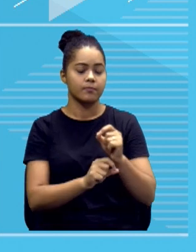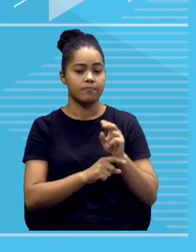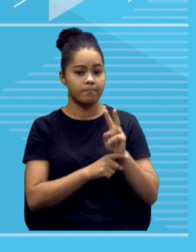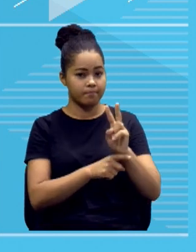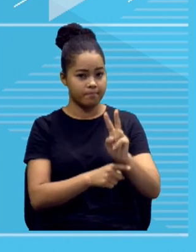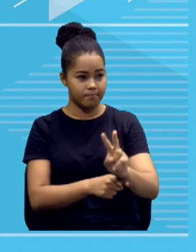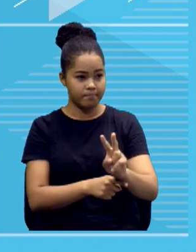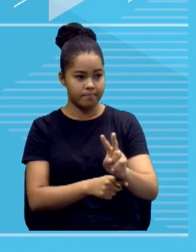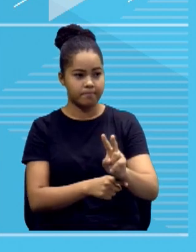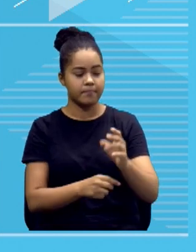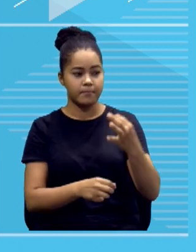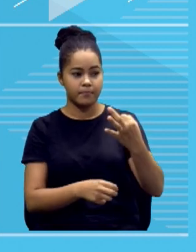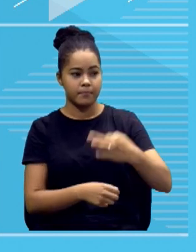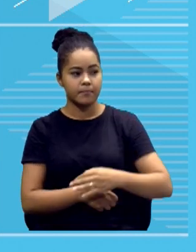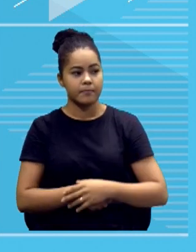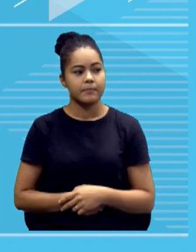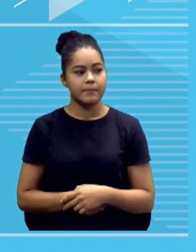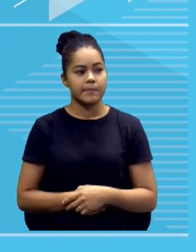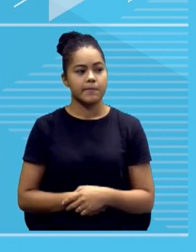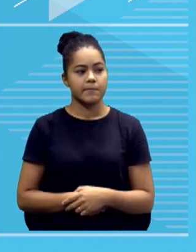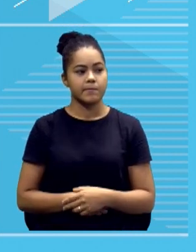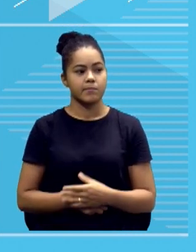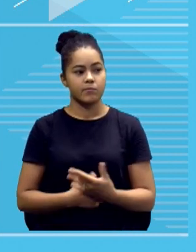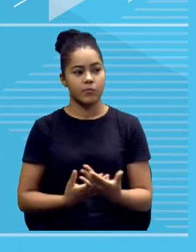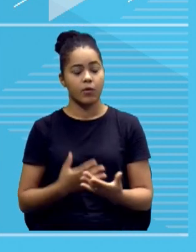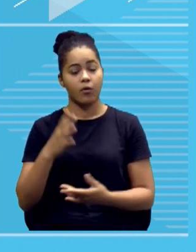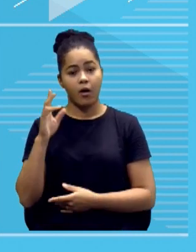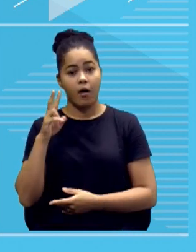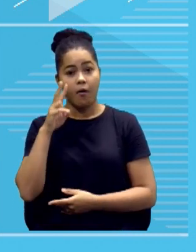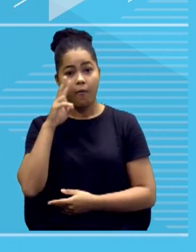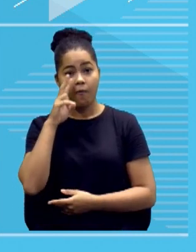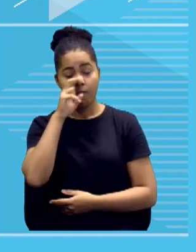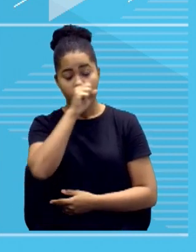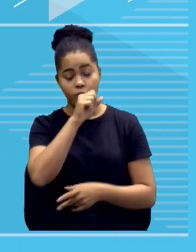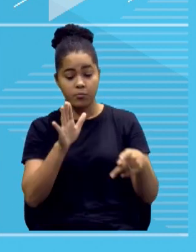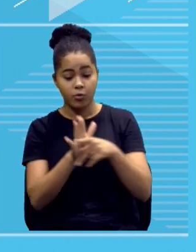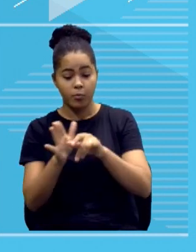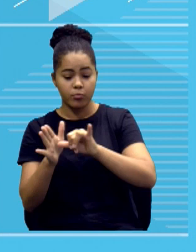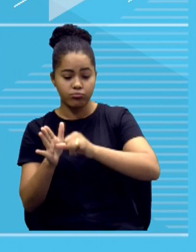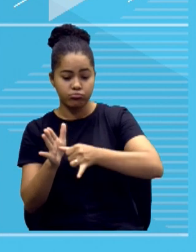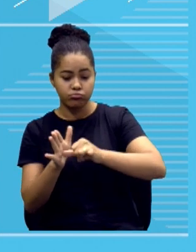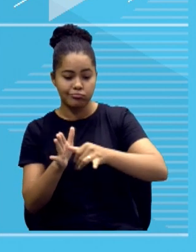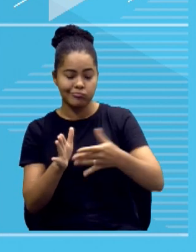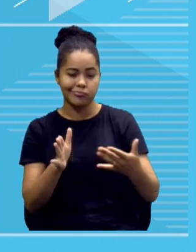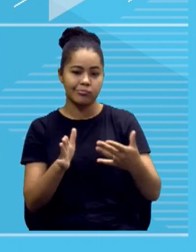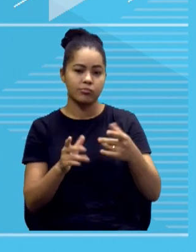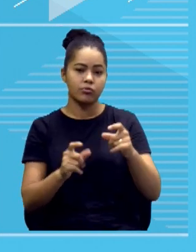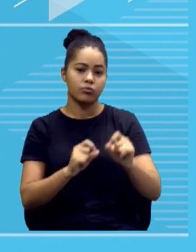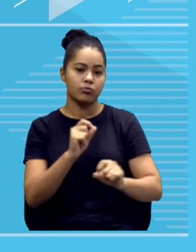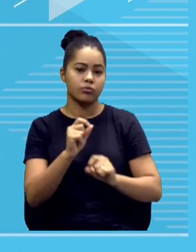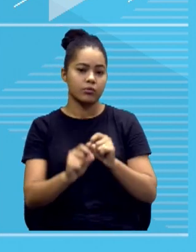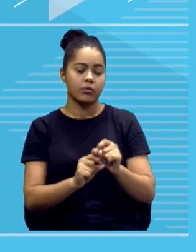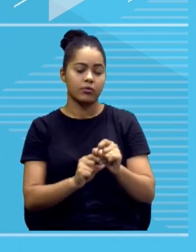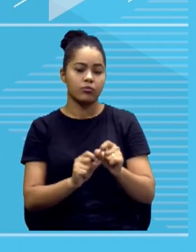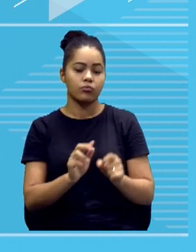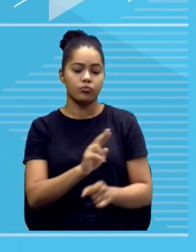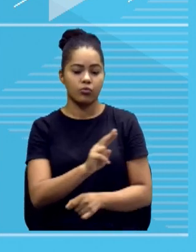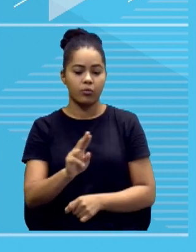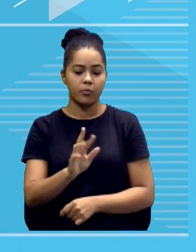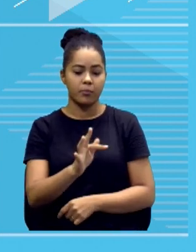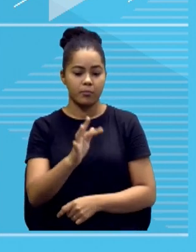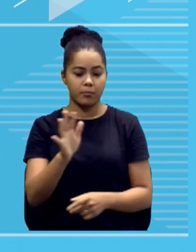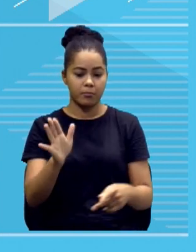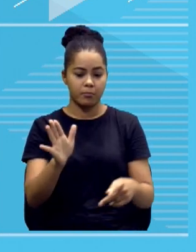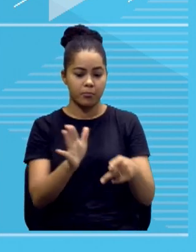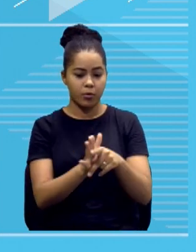Então, a força produzida por um gerador, ou seja, a força que faz com que todo o sistema funcione, é chamada de força